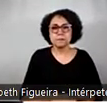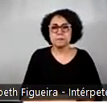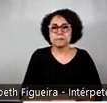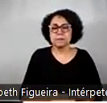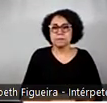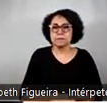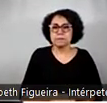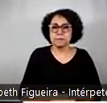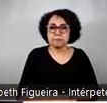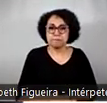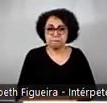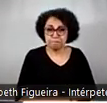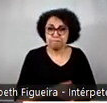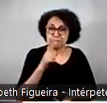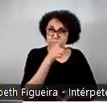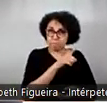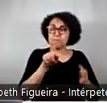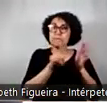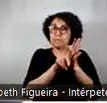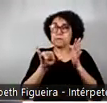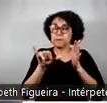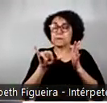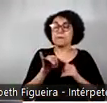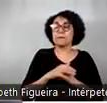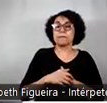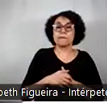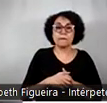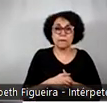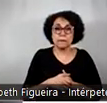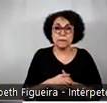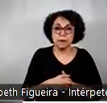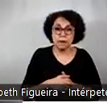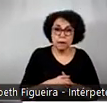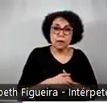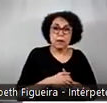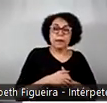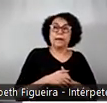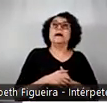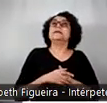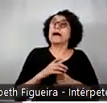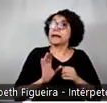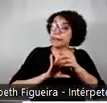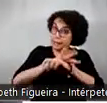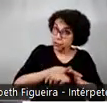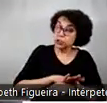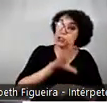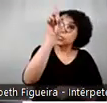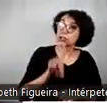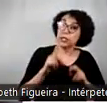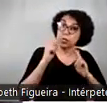Essa lei, ela é muito baseada, né, pautada na garantia de direitos humanos das pessoas, né,